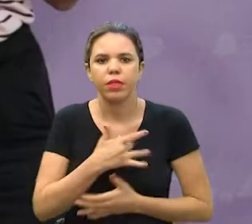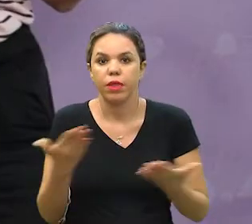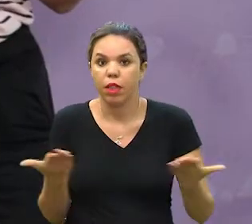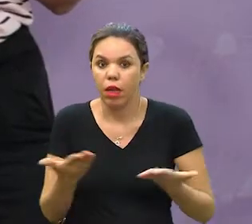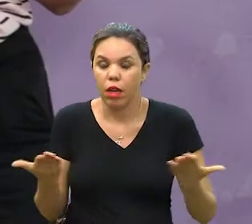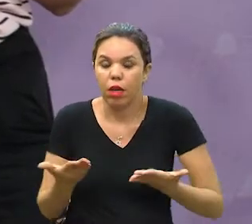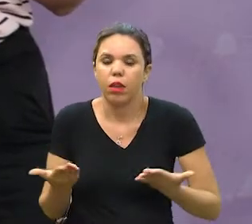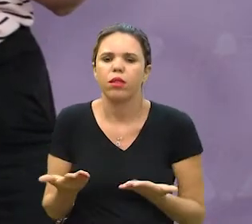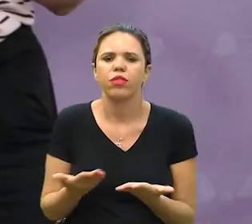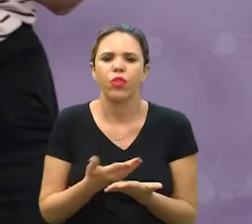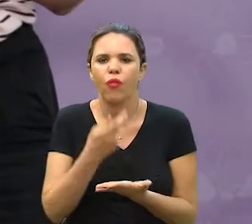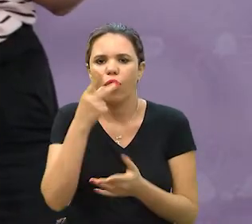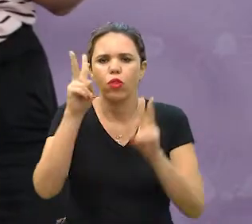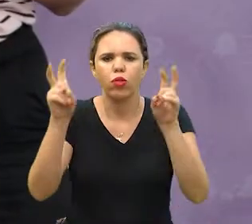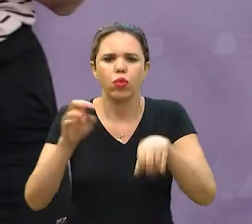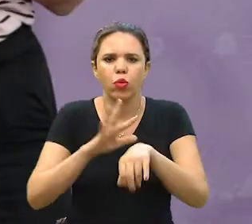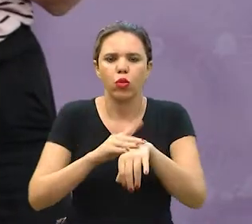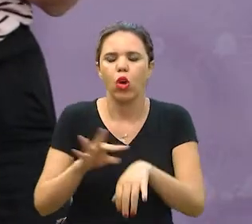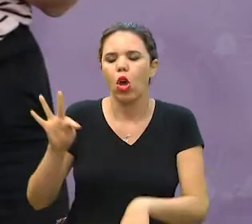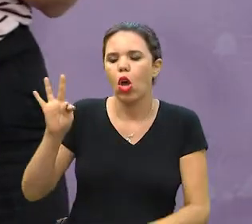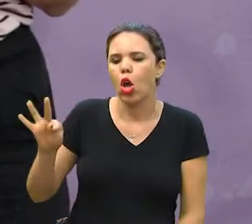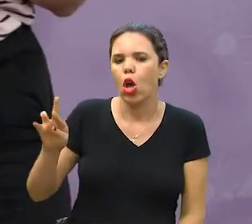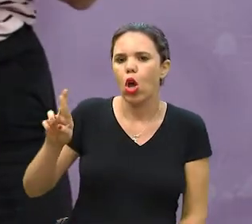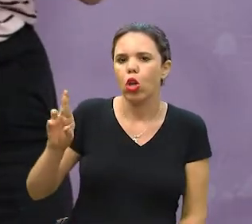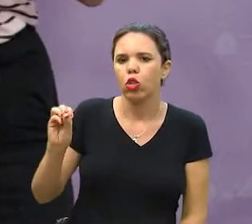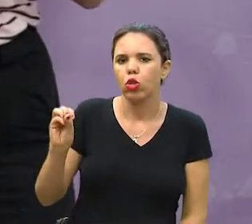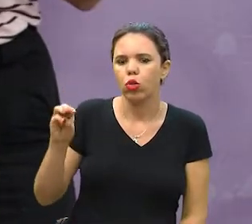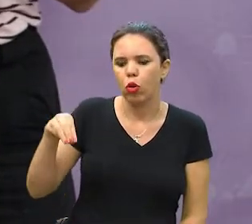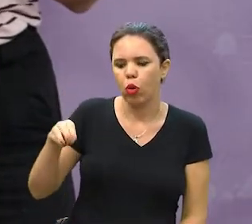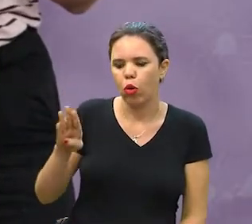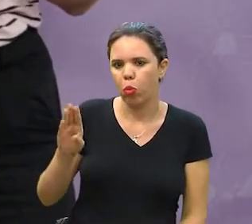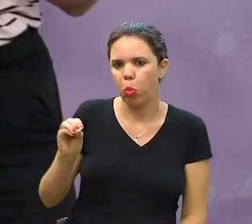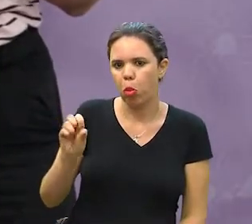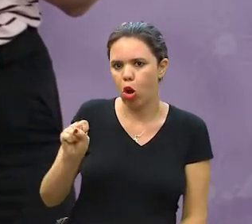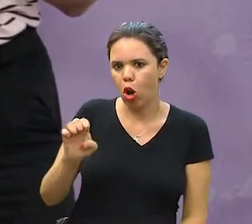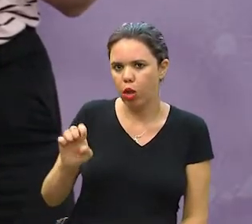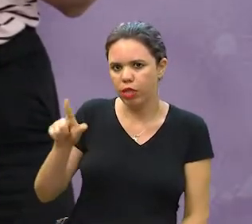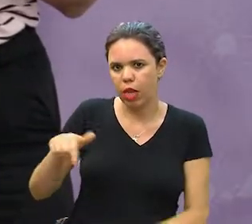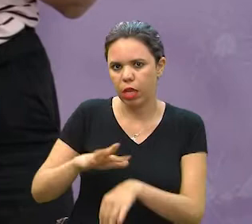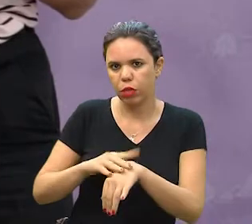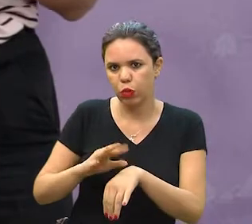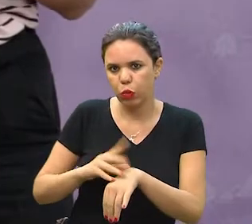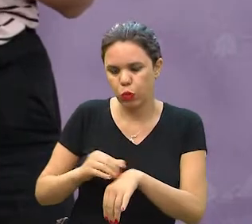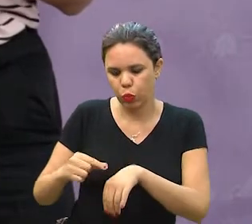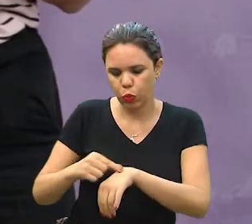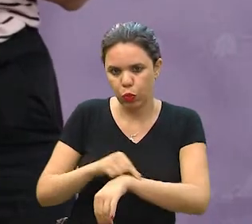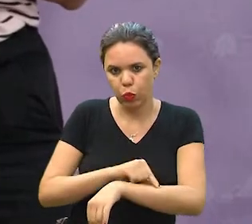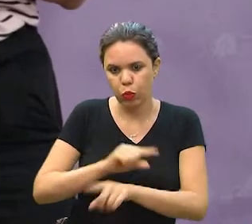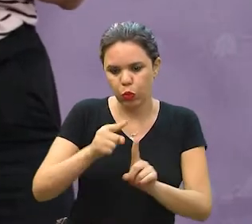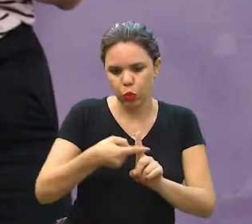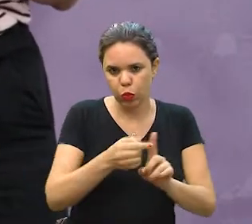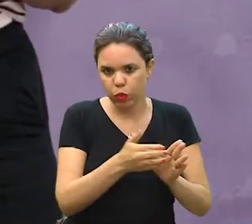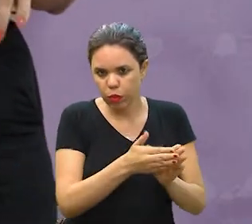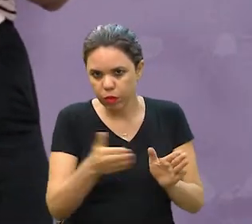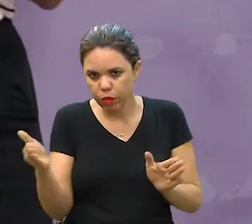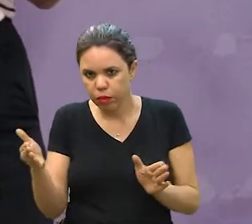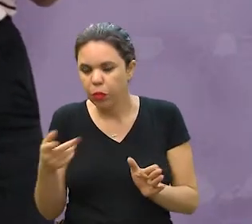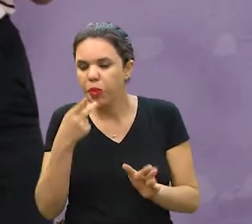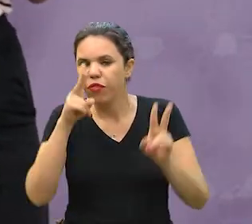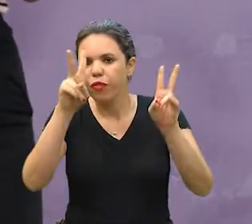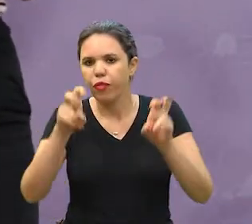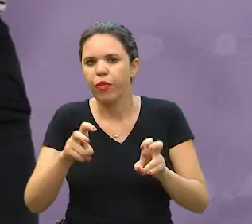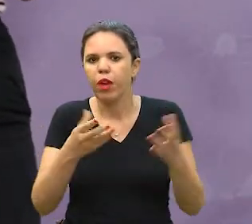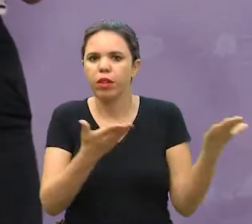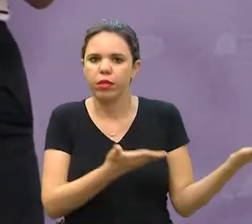Saúde agora no ar e a gente vai falar sobre trombose, mais especificamente aí, trombose na gravidez. Para